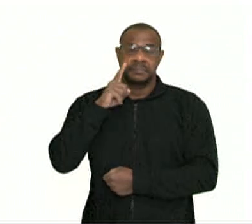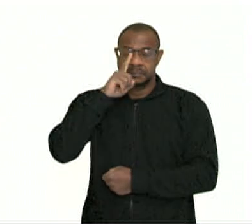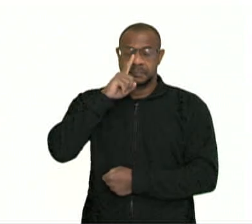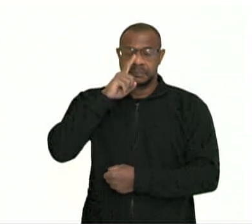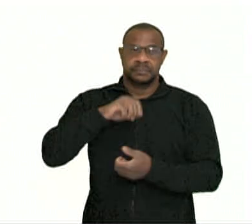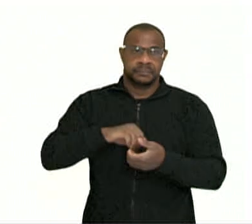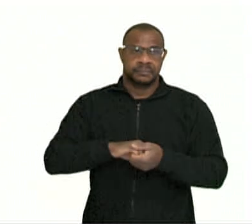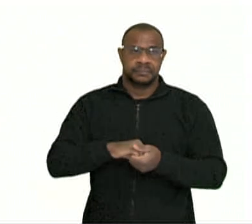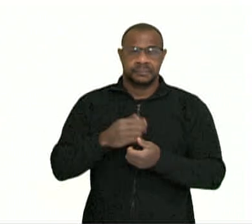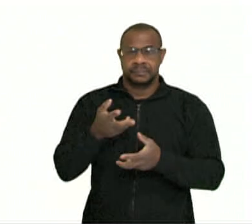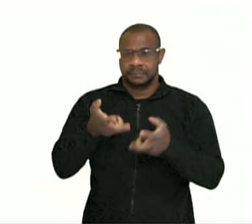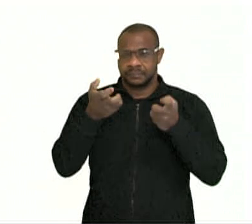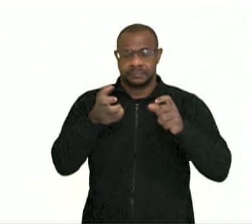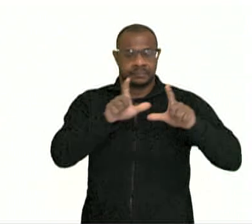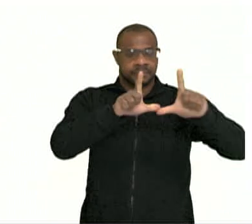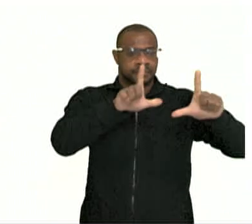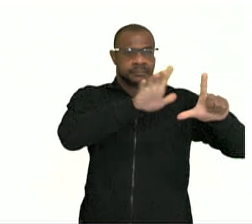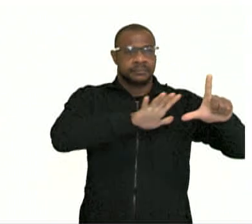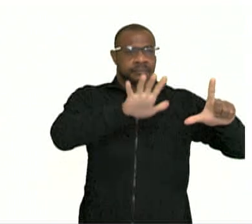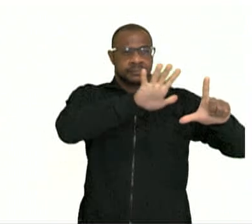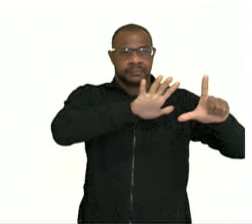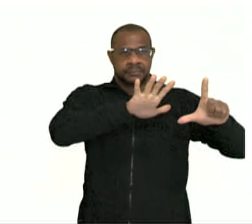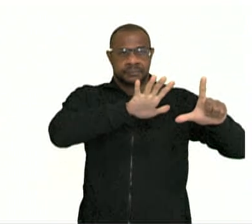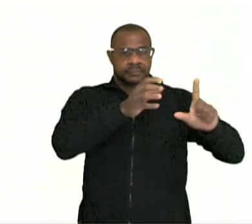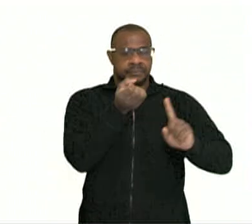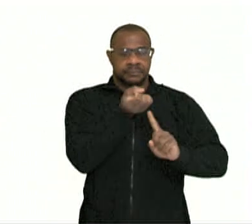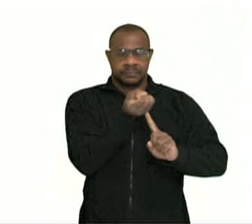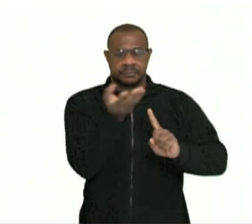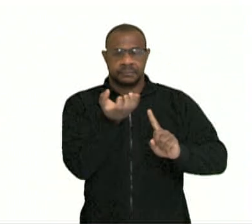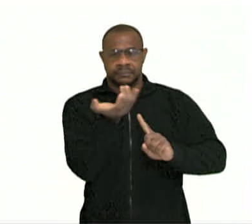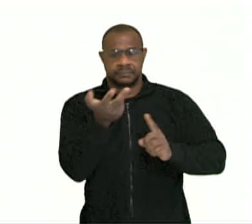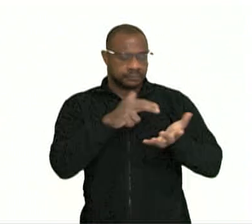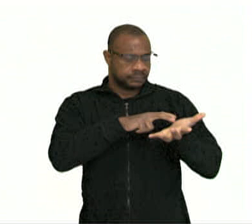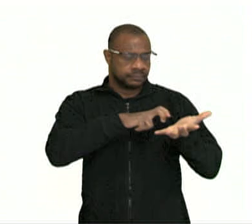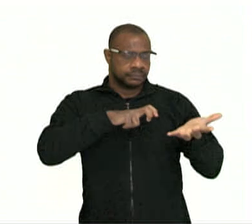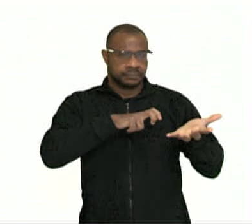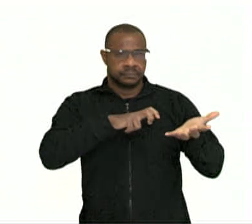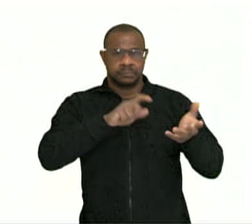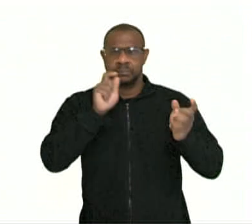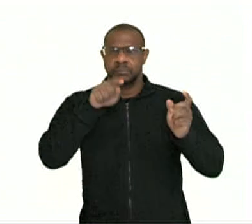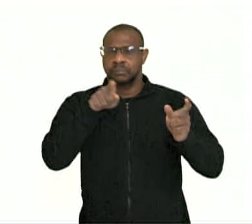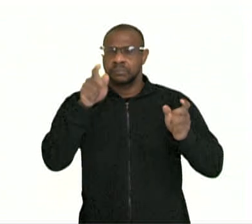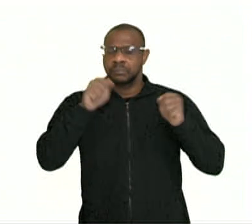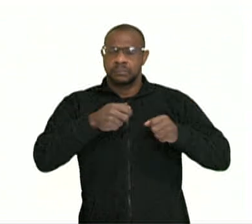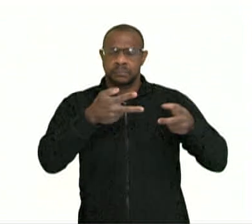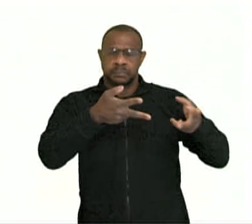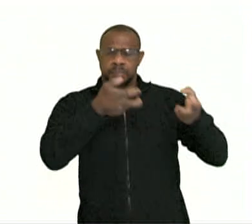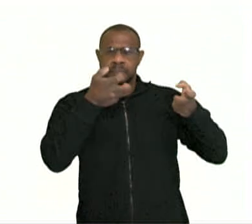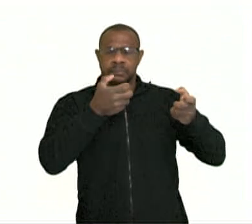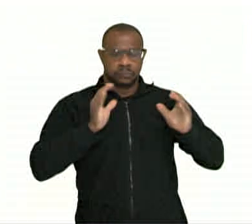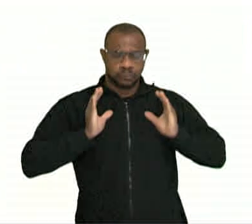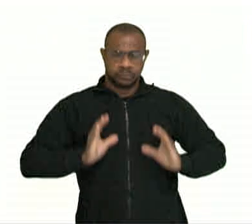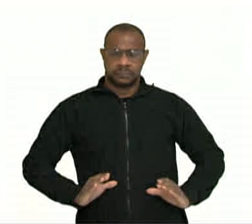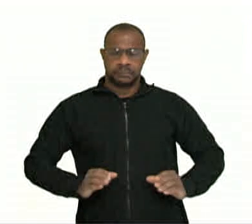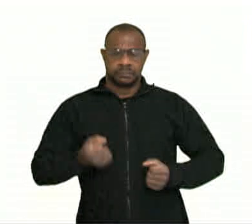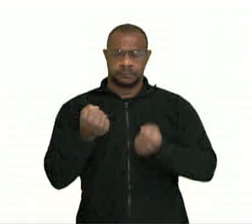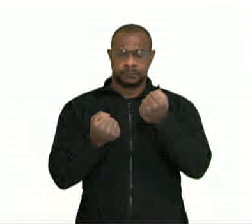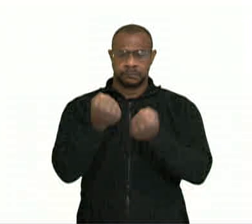Retomando os elementos aqui verbais e não verbais, o que se pode deduzir sobre as condutas no trânsito?